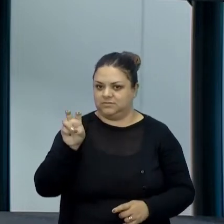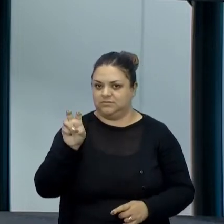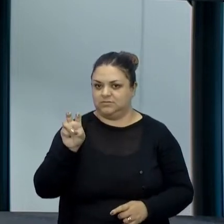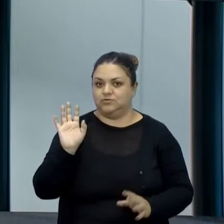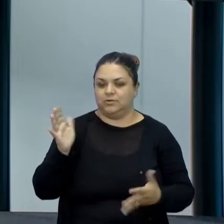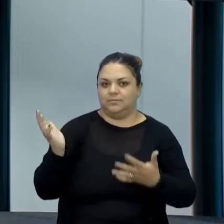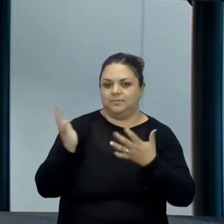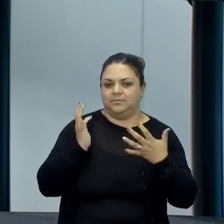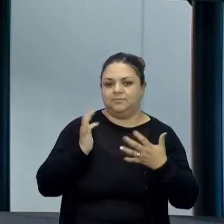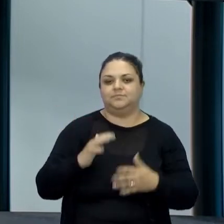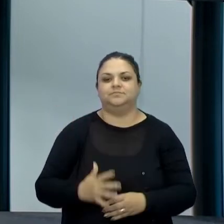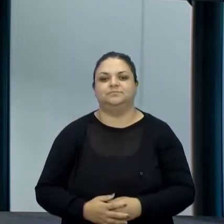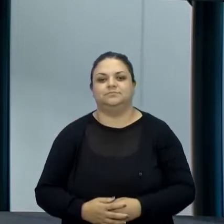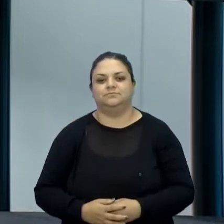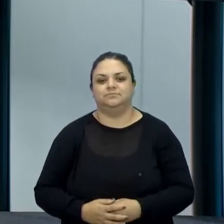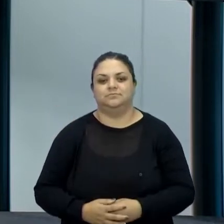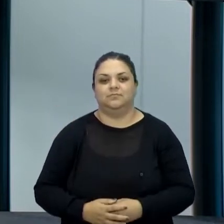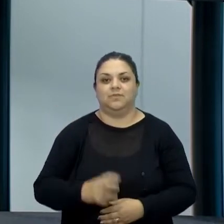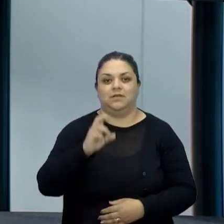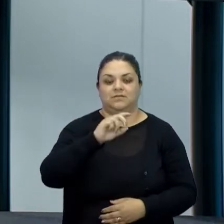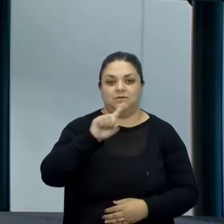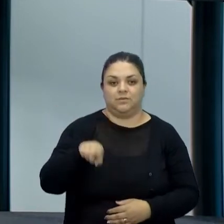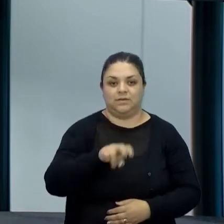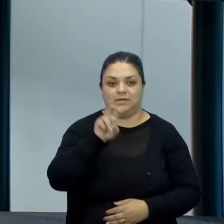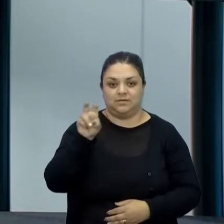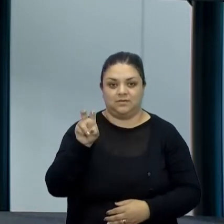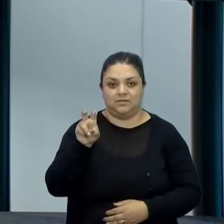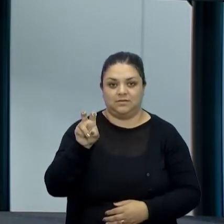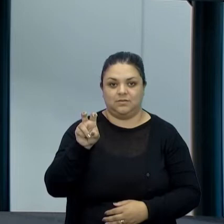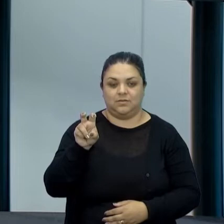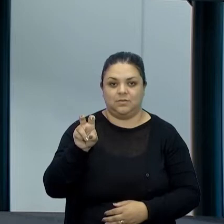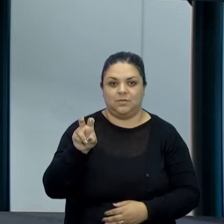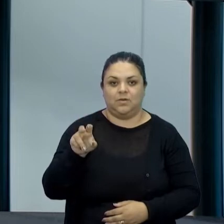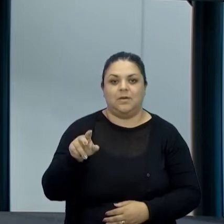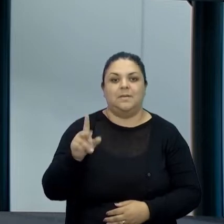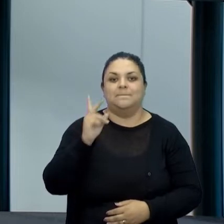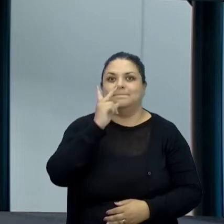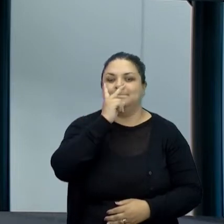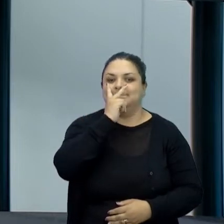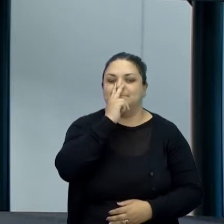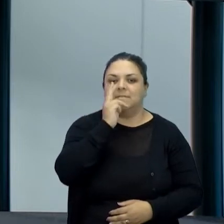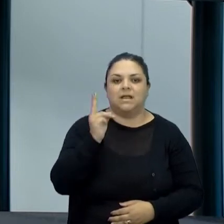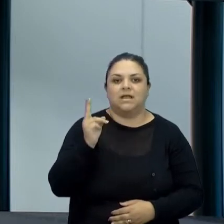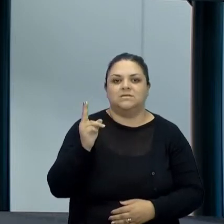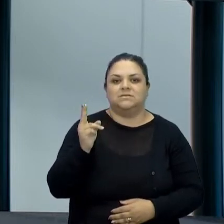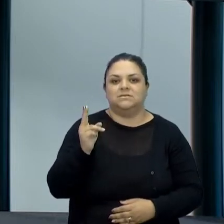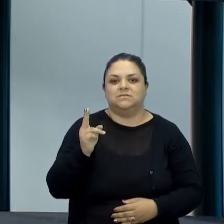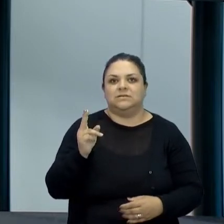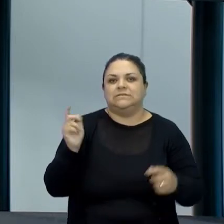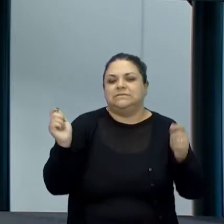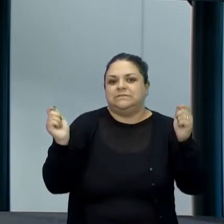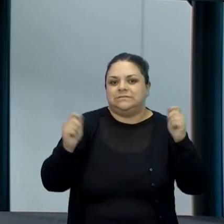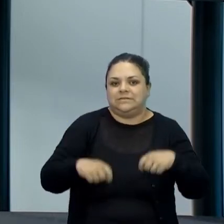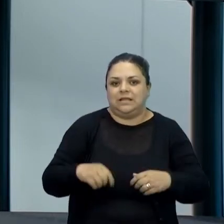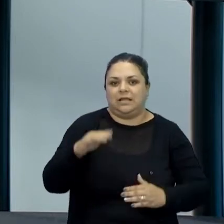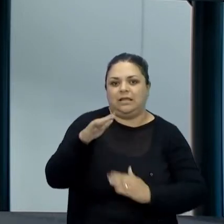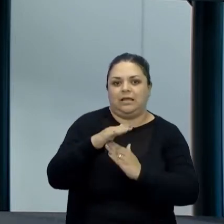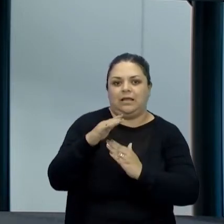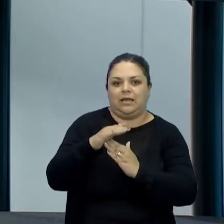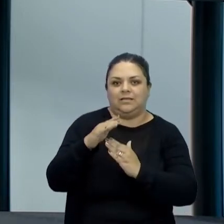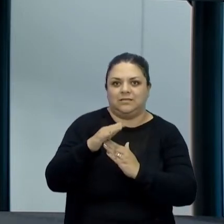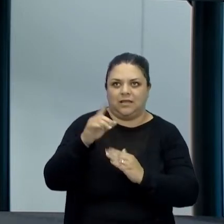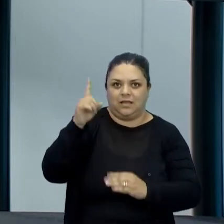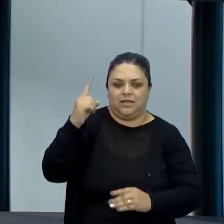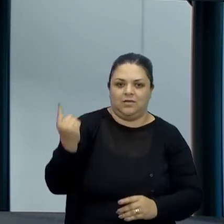E 5,5 km não está nem no campo base para você ter uma ideia do próprio